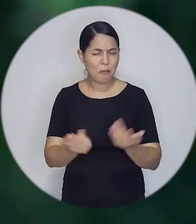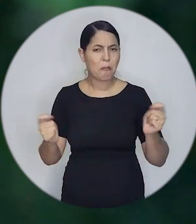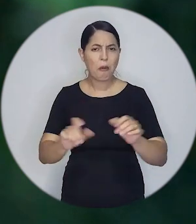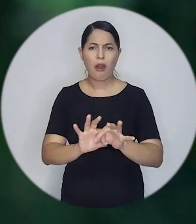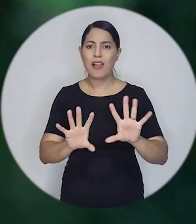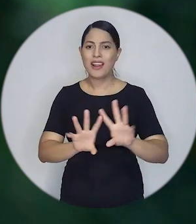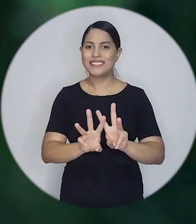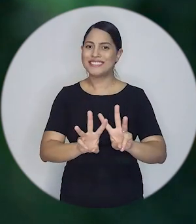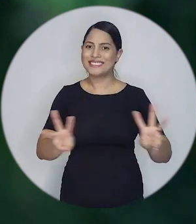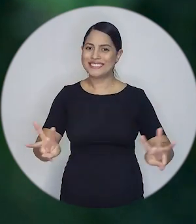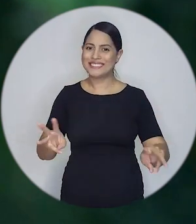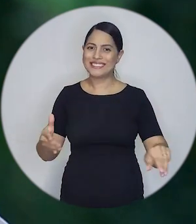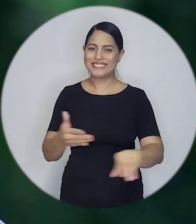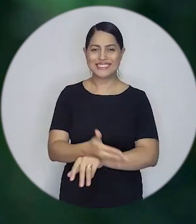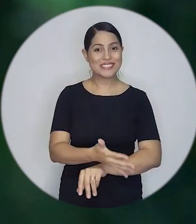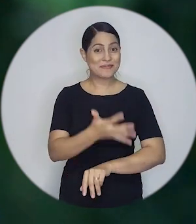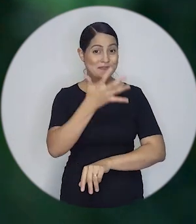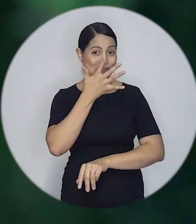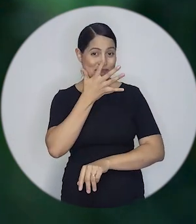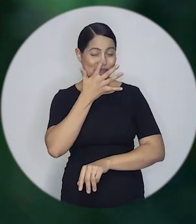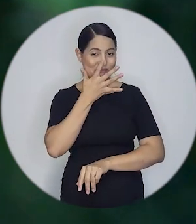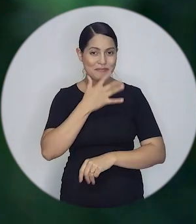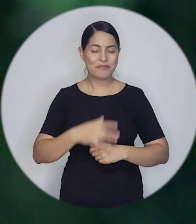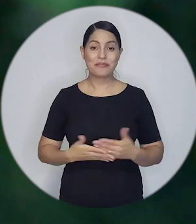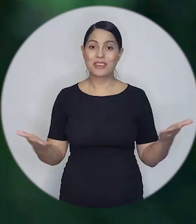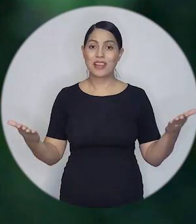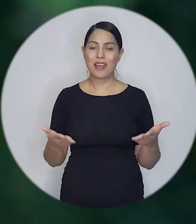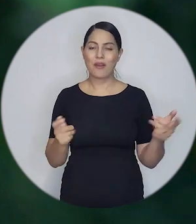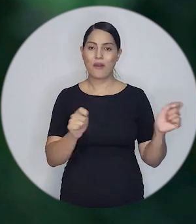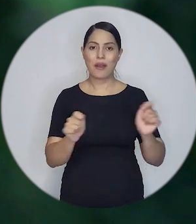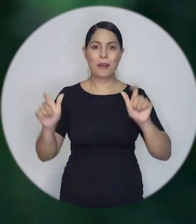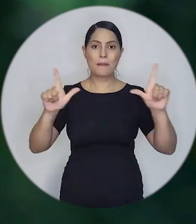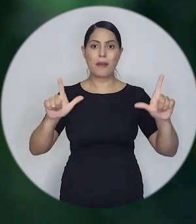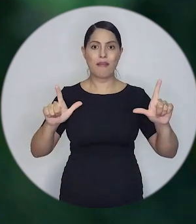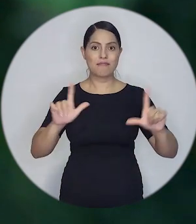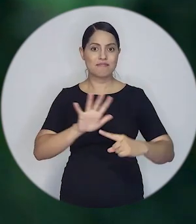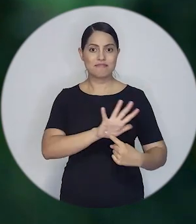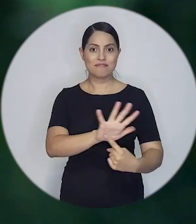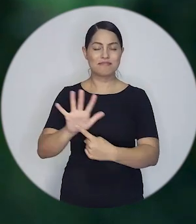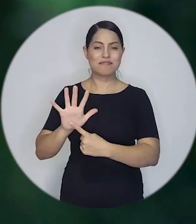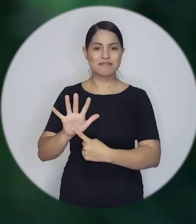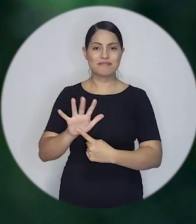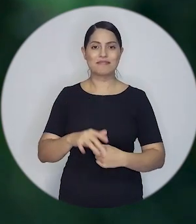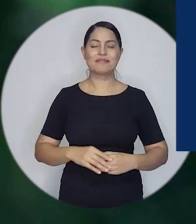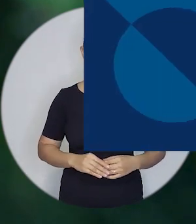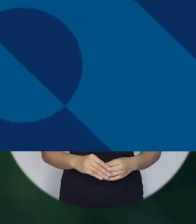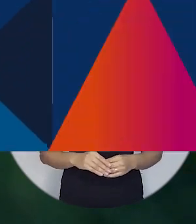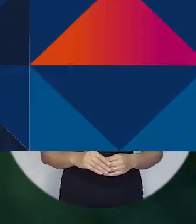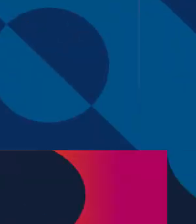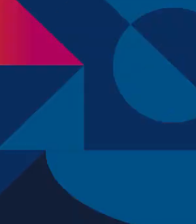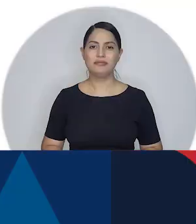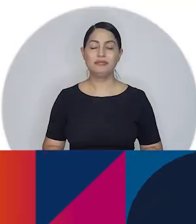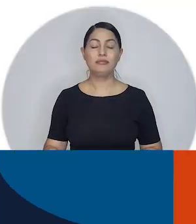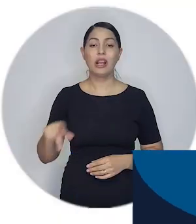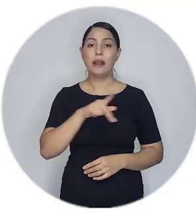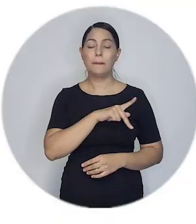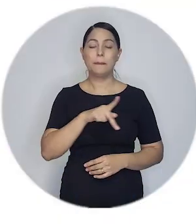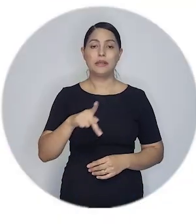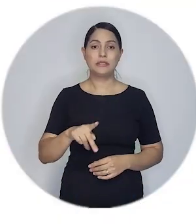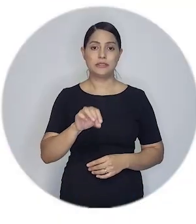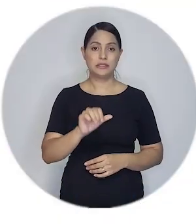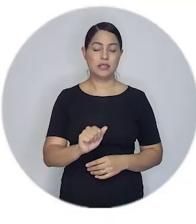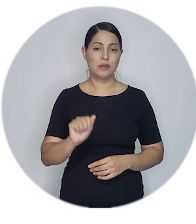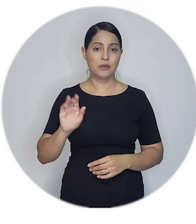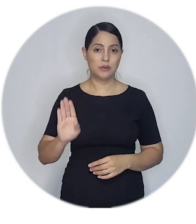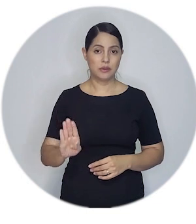credibilidade. Tudo isso você encontra no site da Ordem dos Advogados do Brasil. Confira agora os destaques da semana.